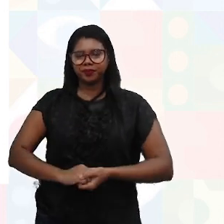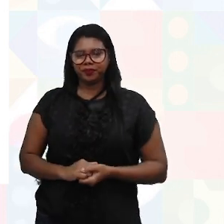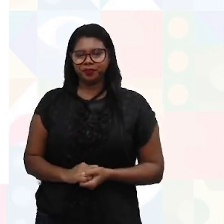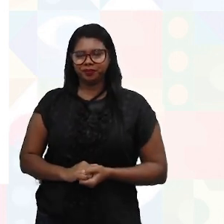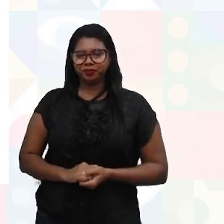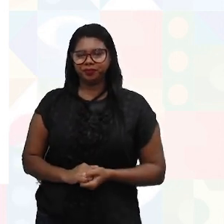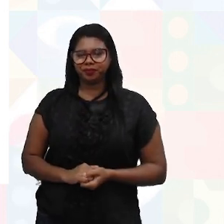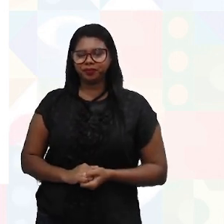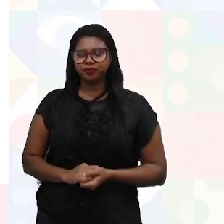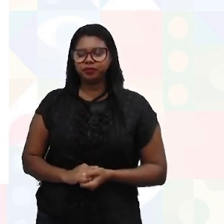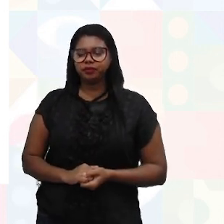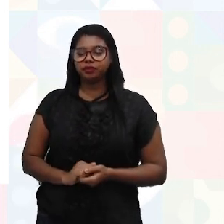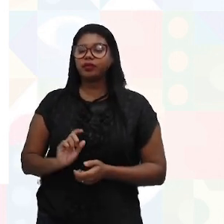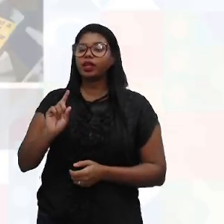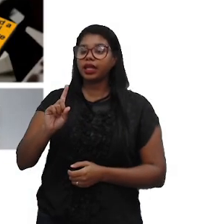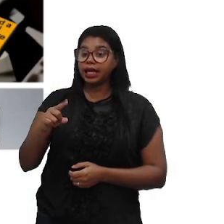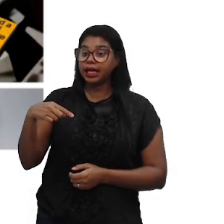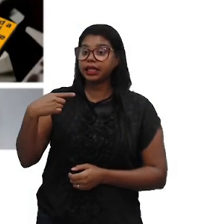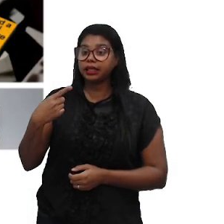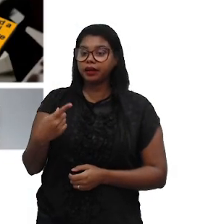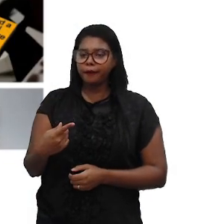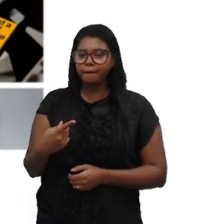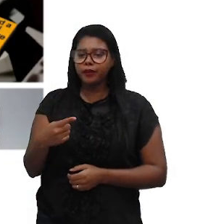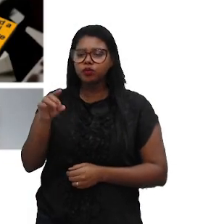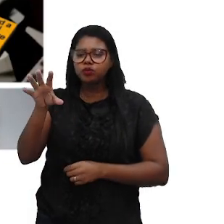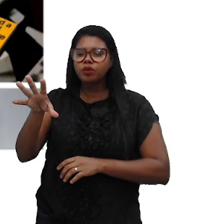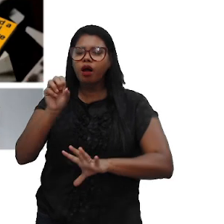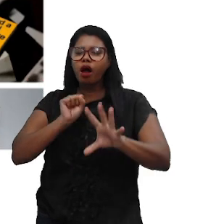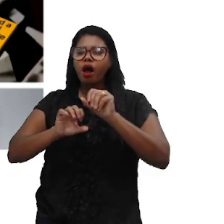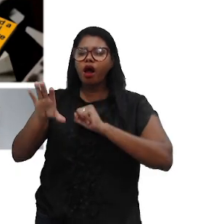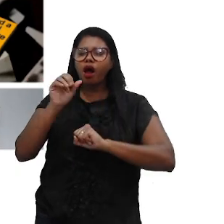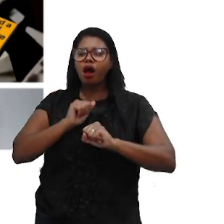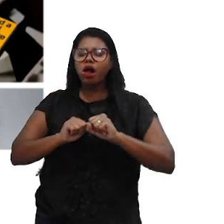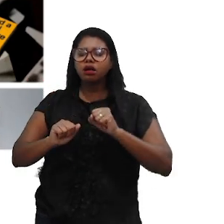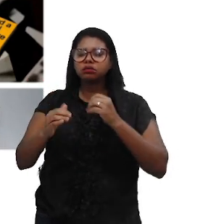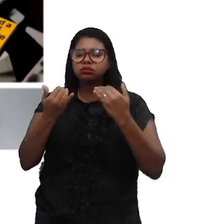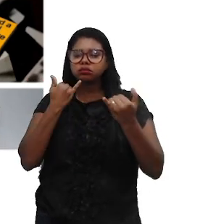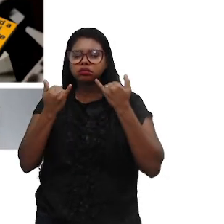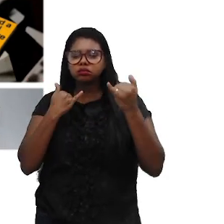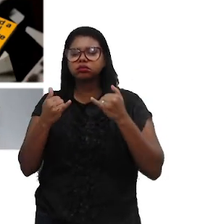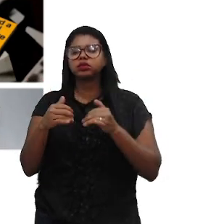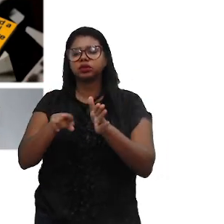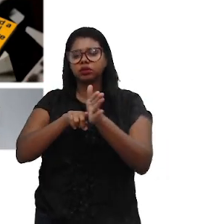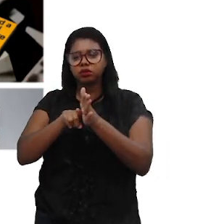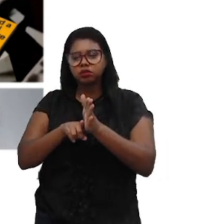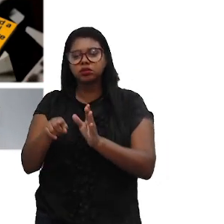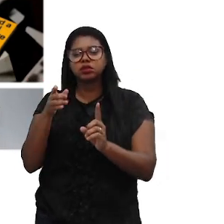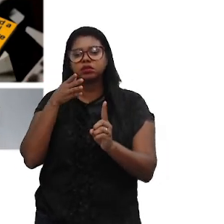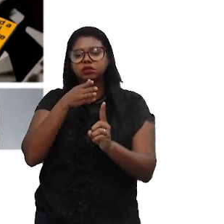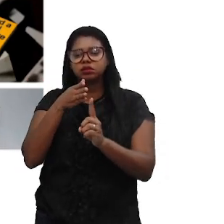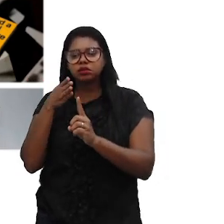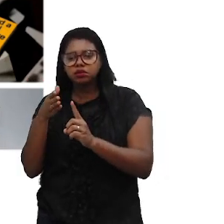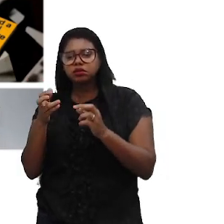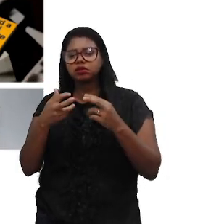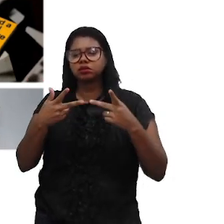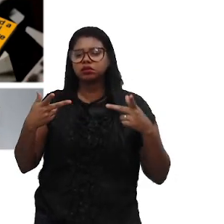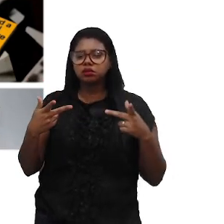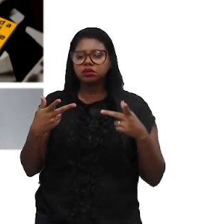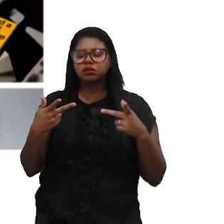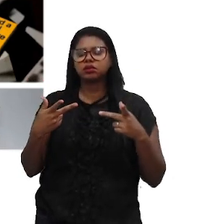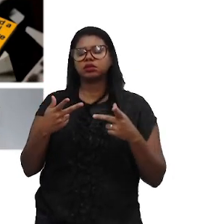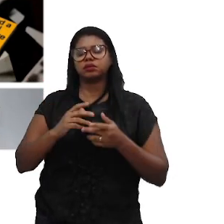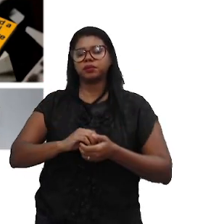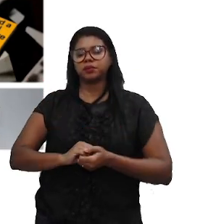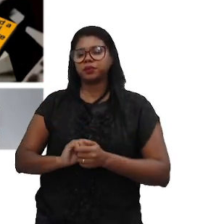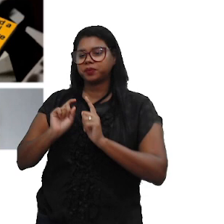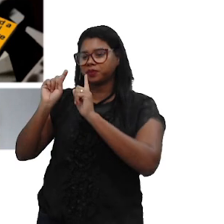E aí, depois de colher todas essas informações, a gente vai começar a pesquisar as referências. A gente vai se